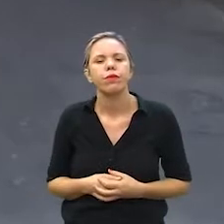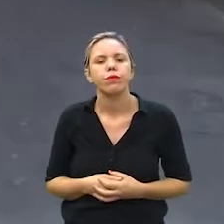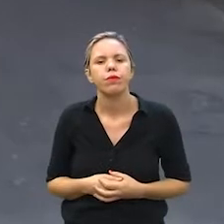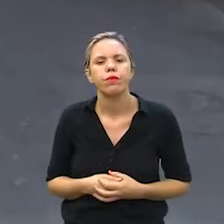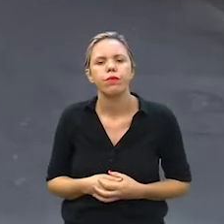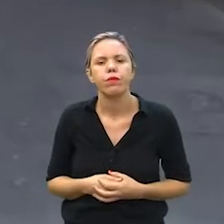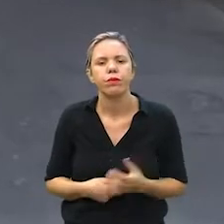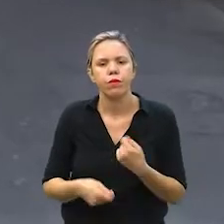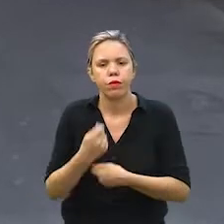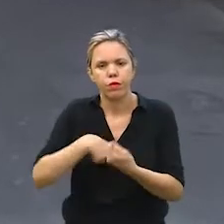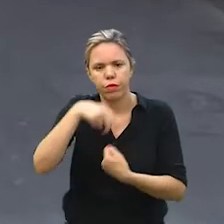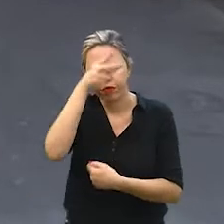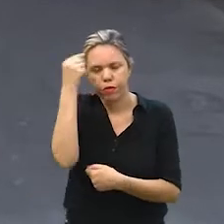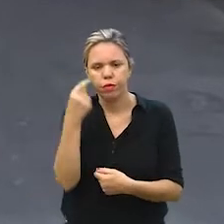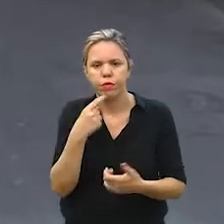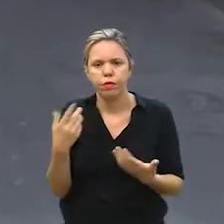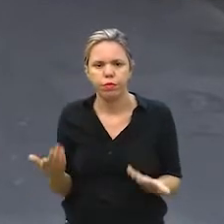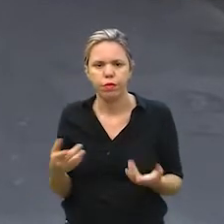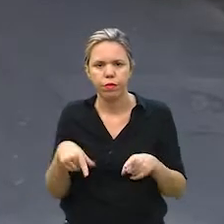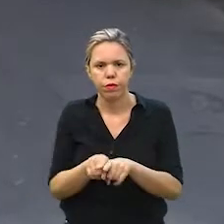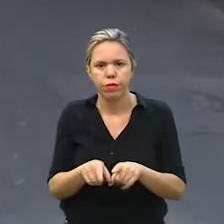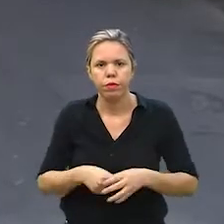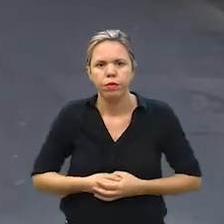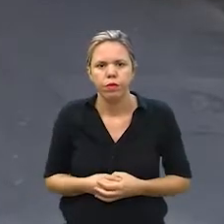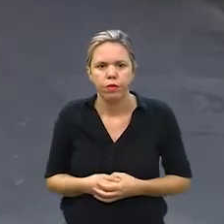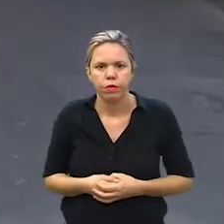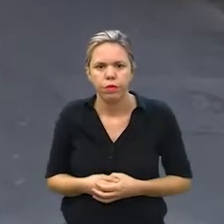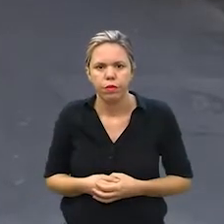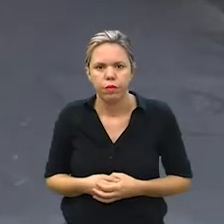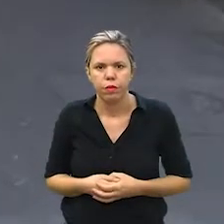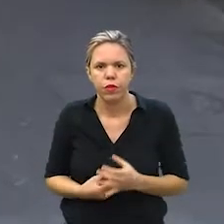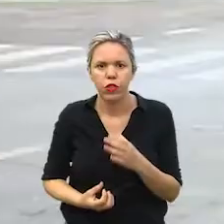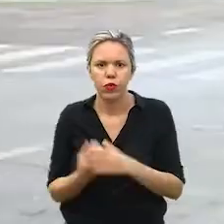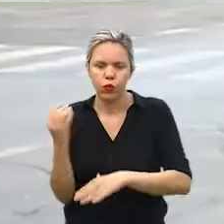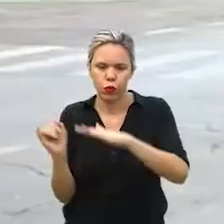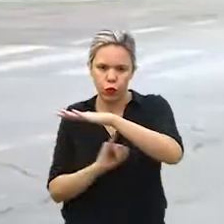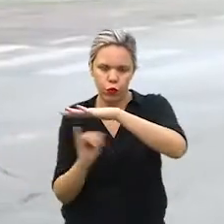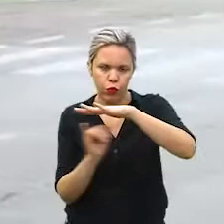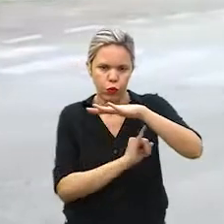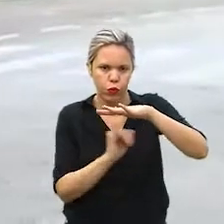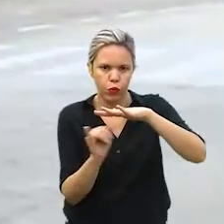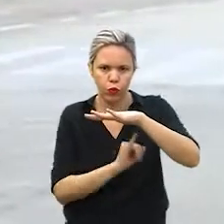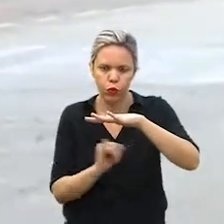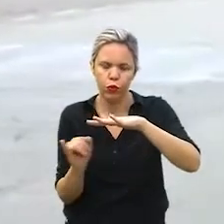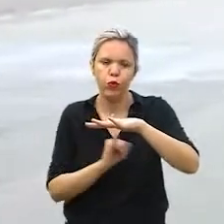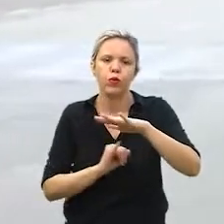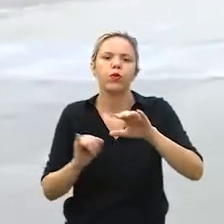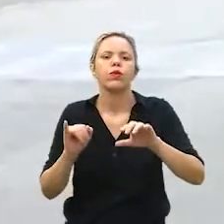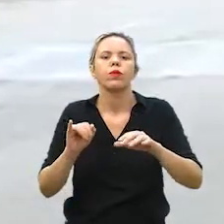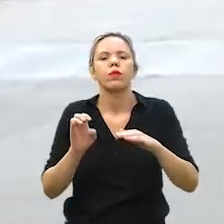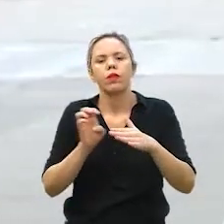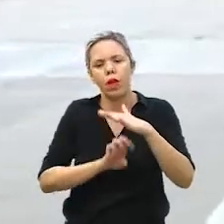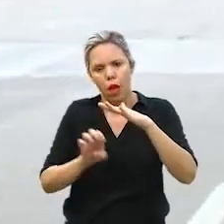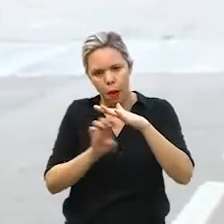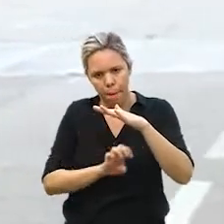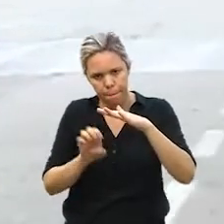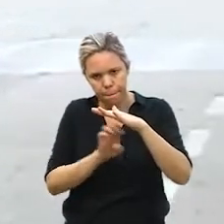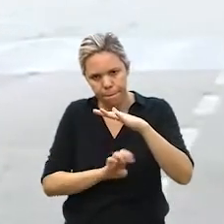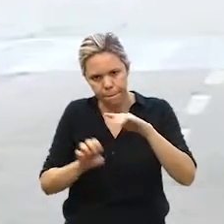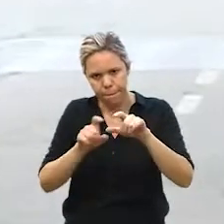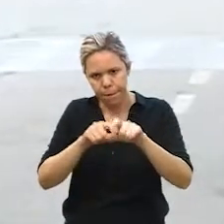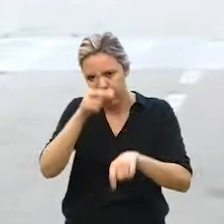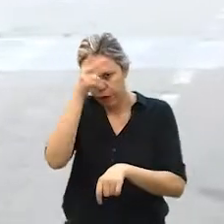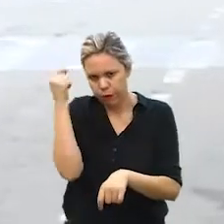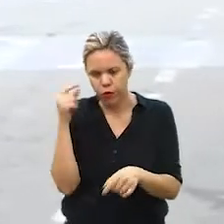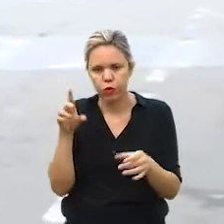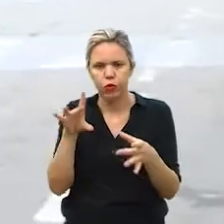Compõe a administração pública municipal também as fundações, as autarquias e as empresas